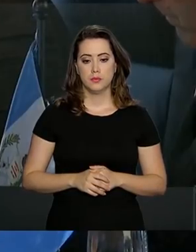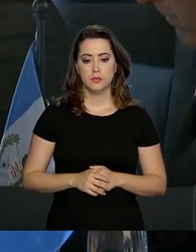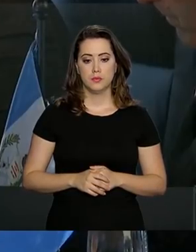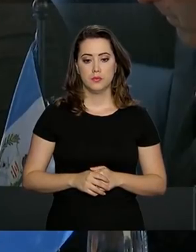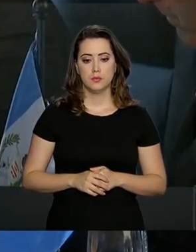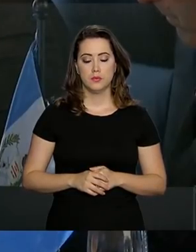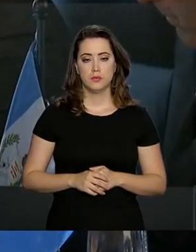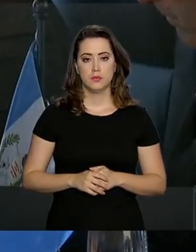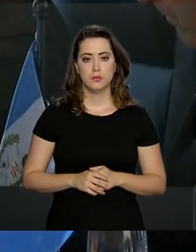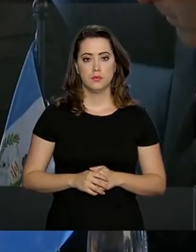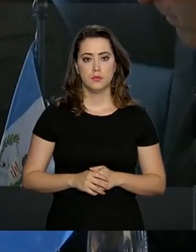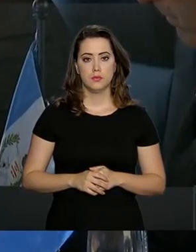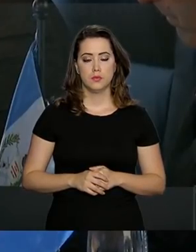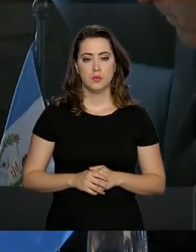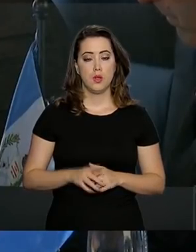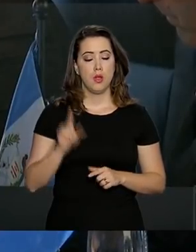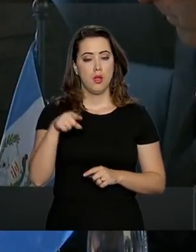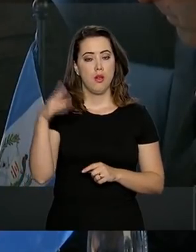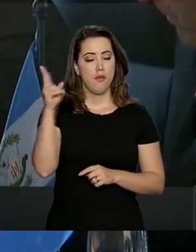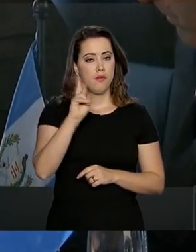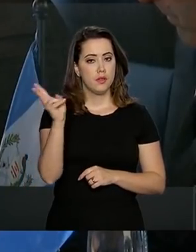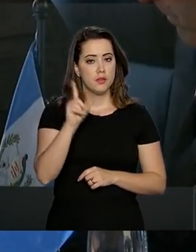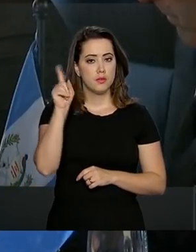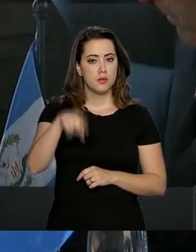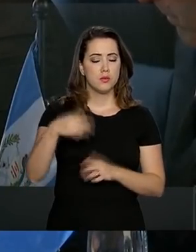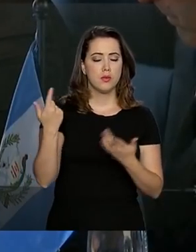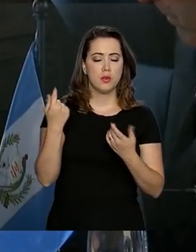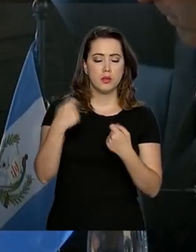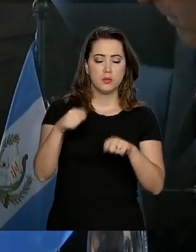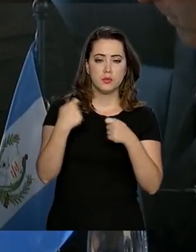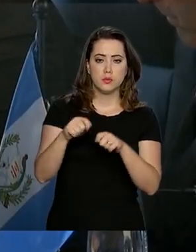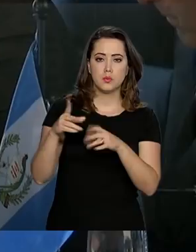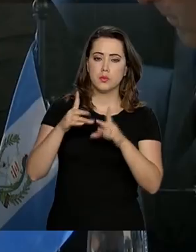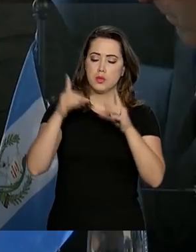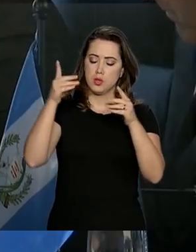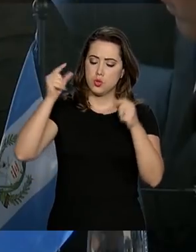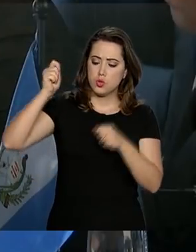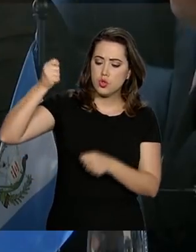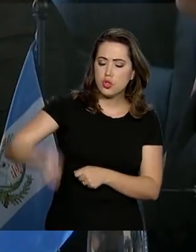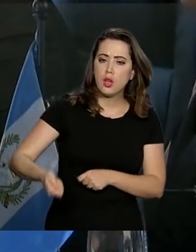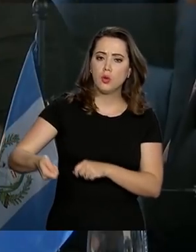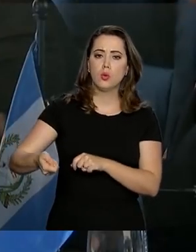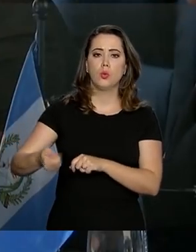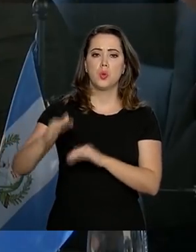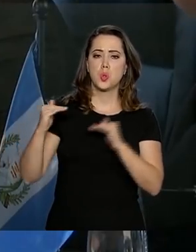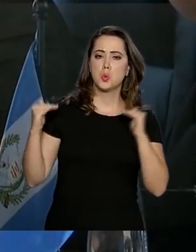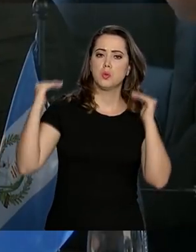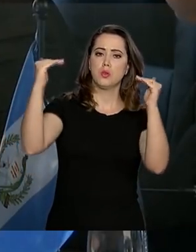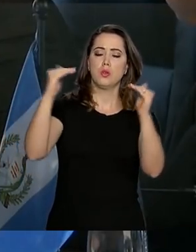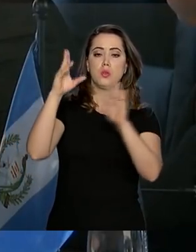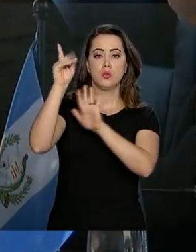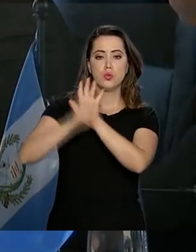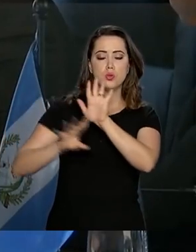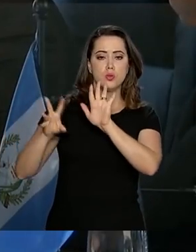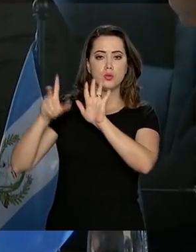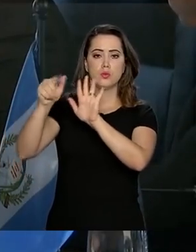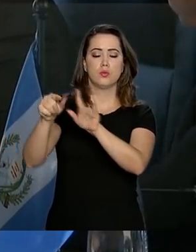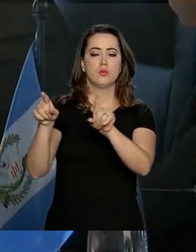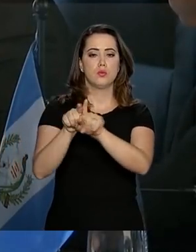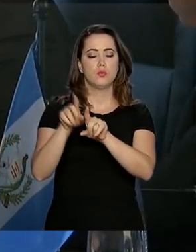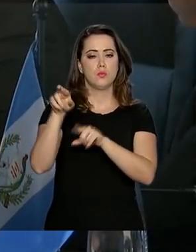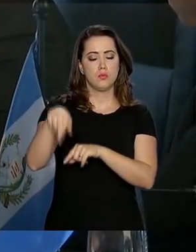melhor, sem ditaduras e totalitarismos, em el qual prevaleça o direito internacional,